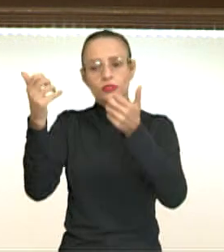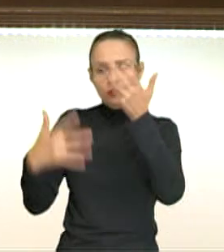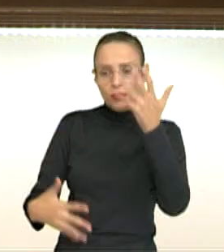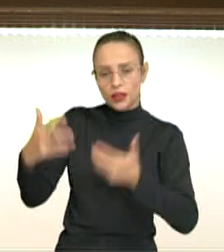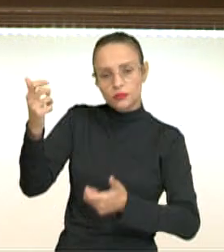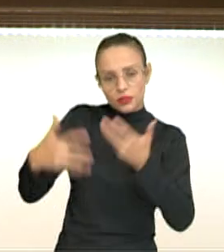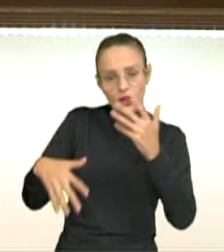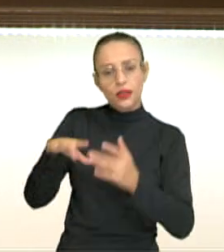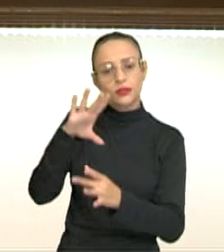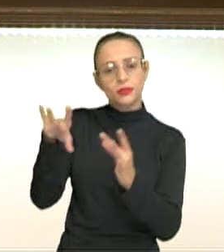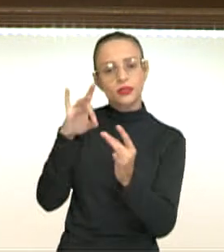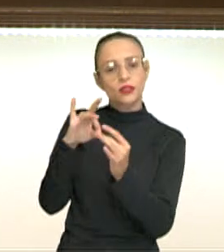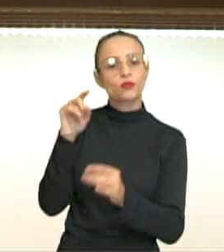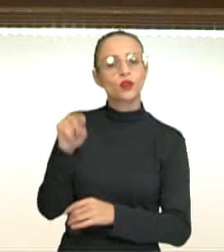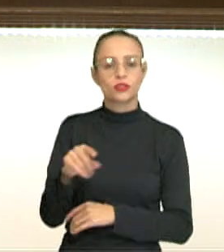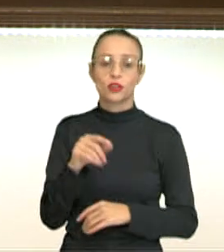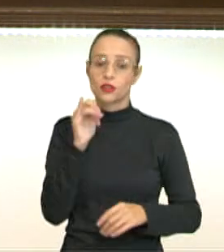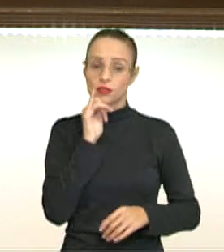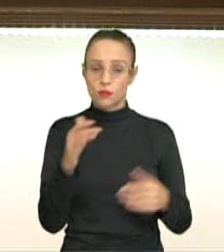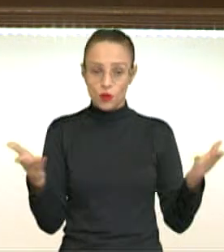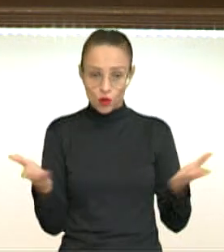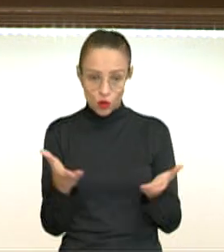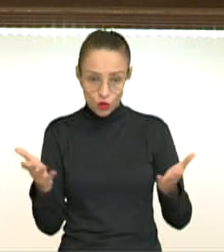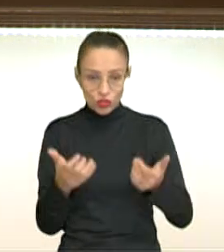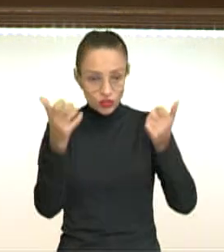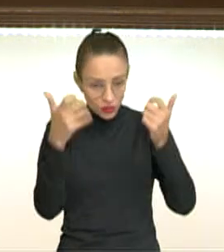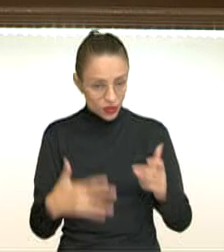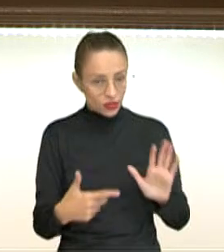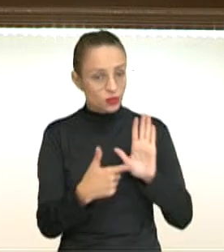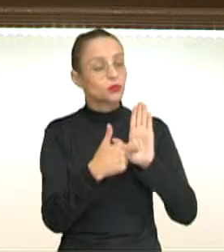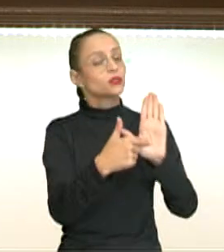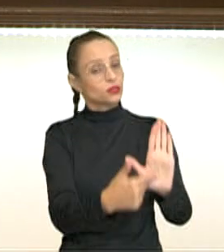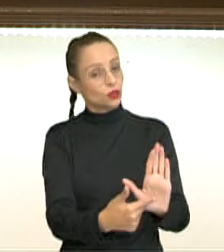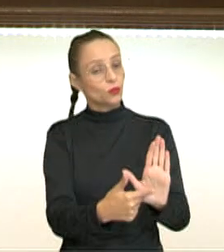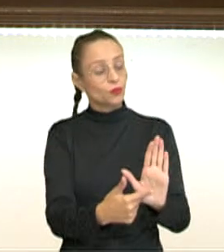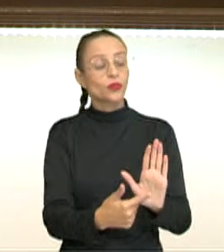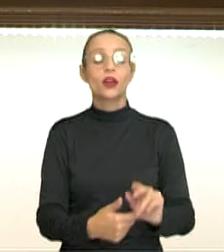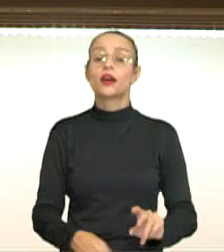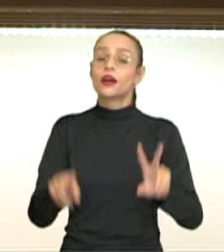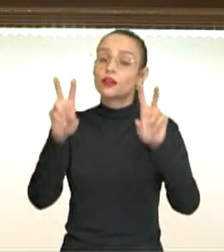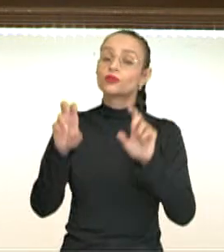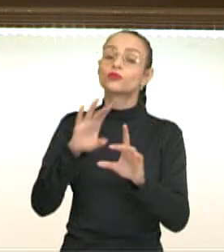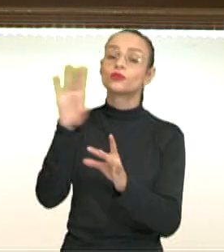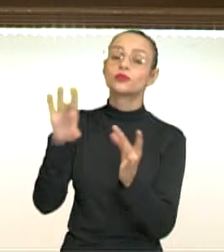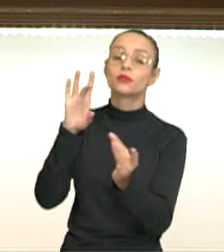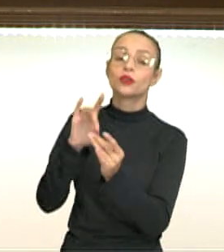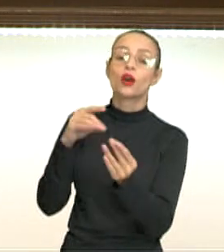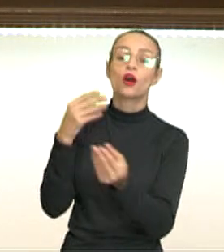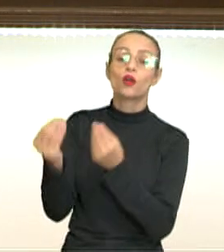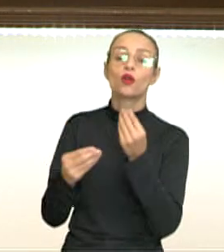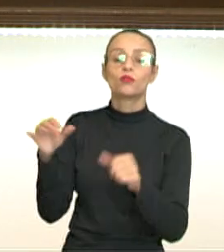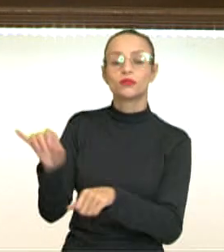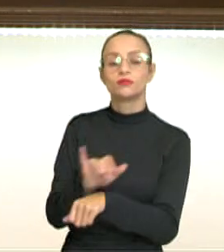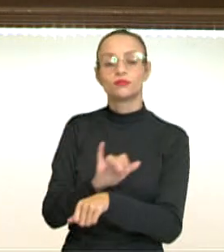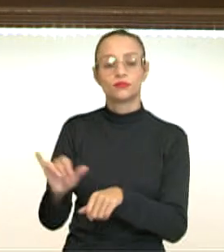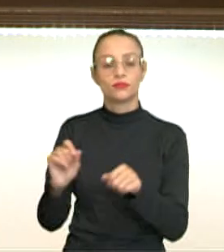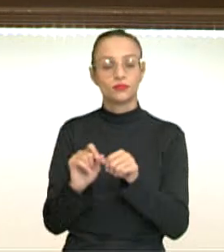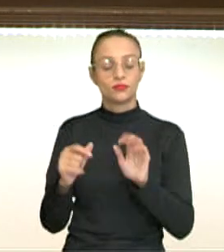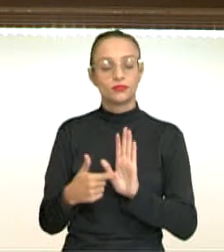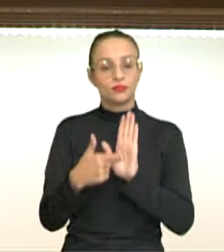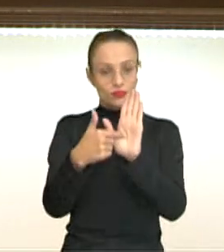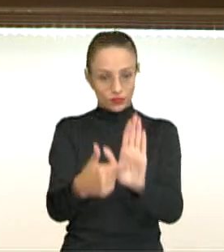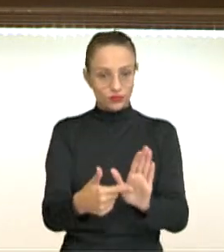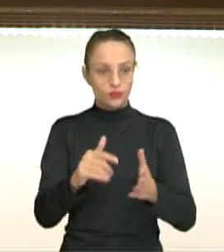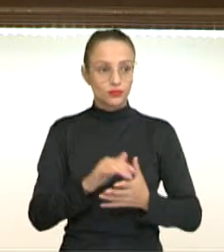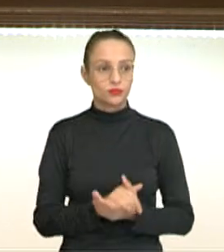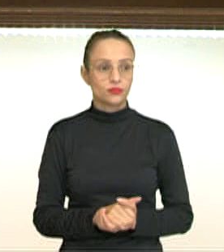deste assunto específico. Como hoje nós estamos falando de apresentação oral e o assunto específico é como fazer uma